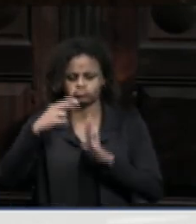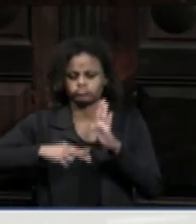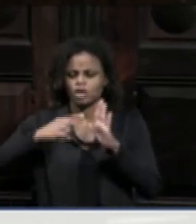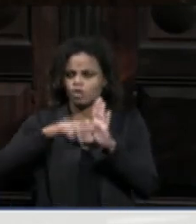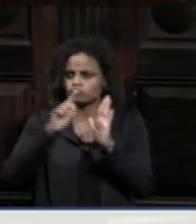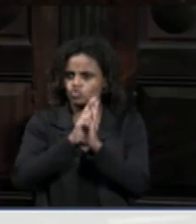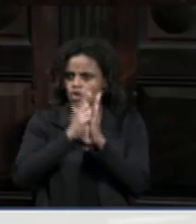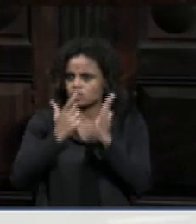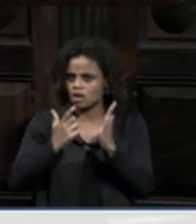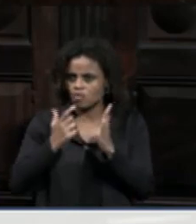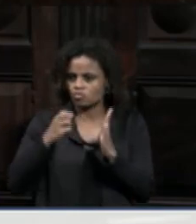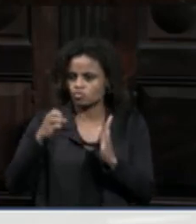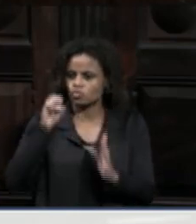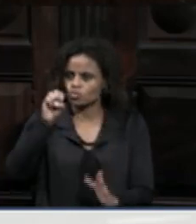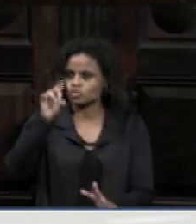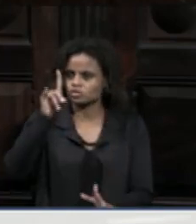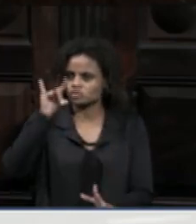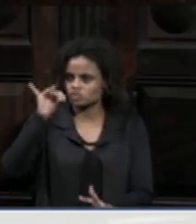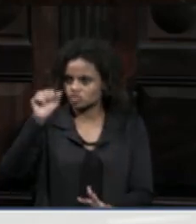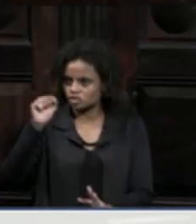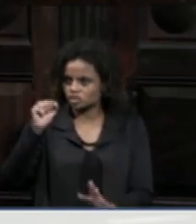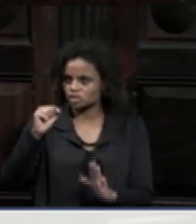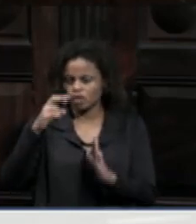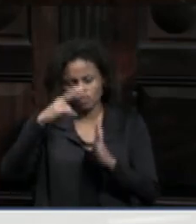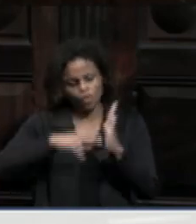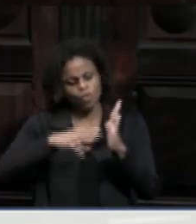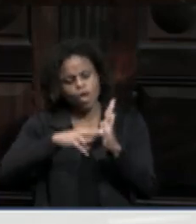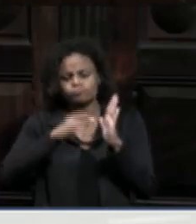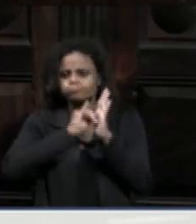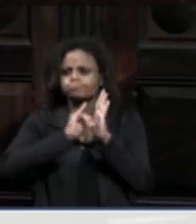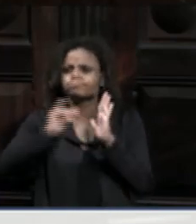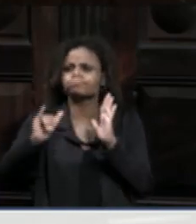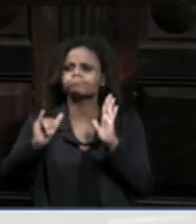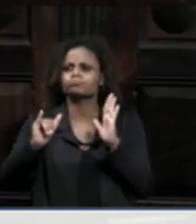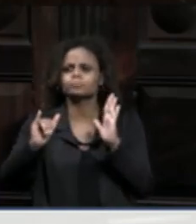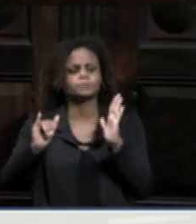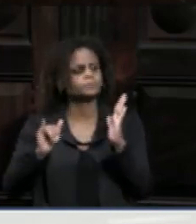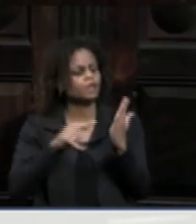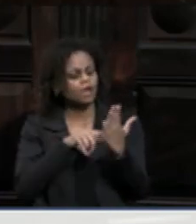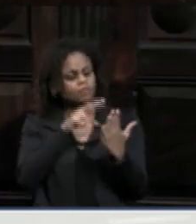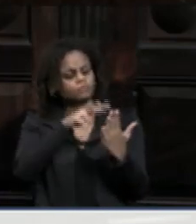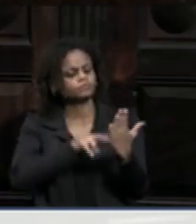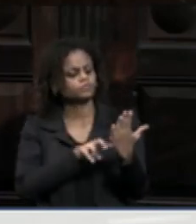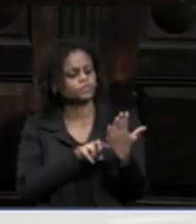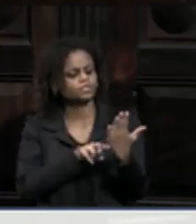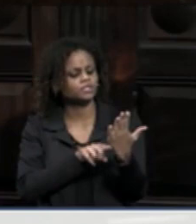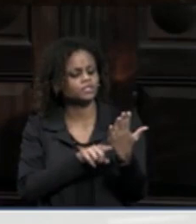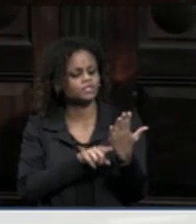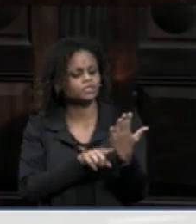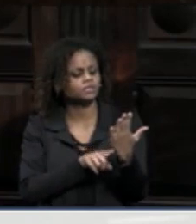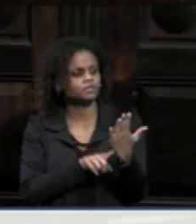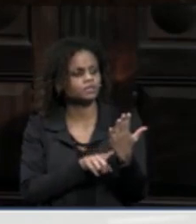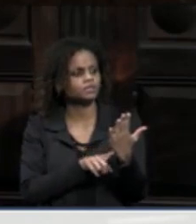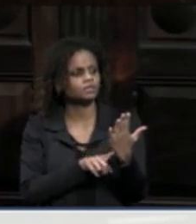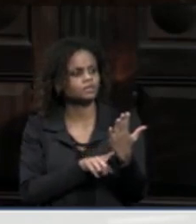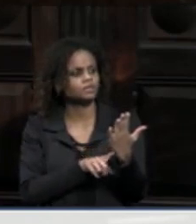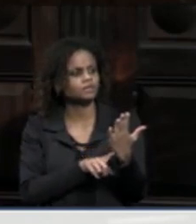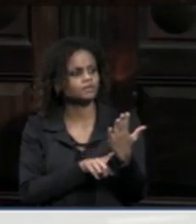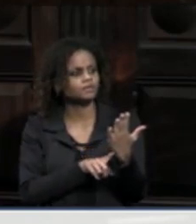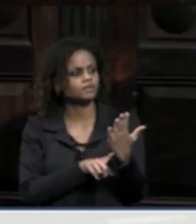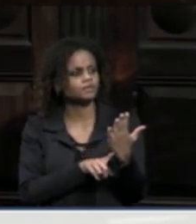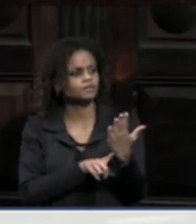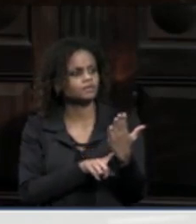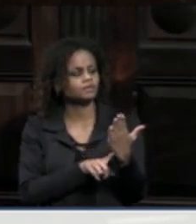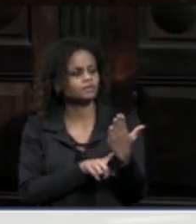Dia uma notícia, deputado Paulo Ramos, que eu